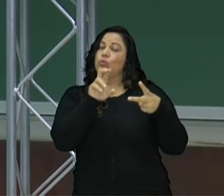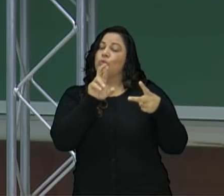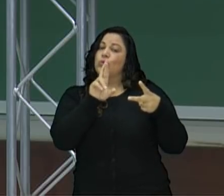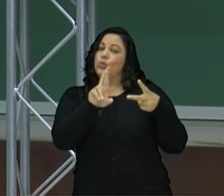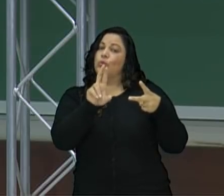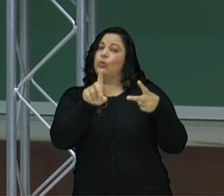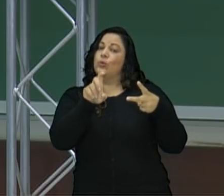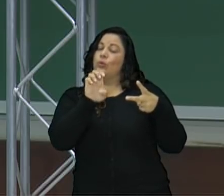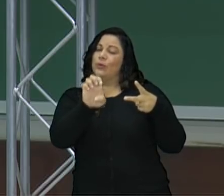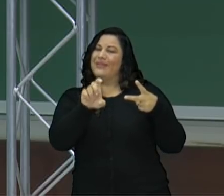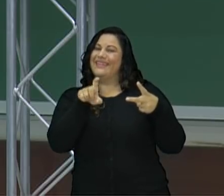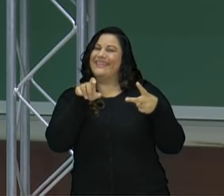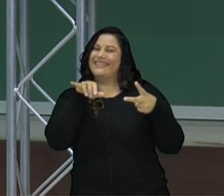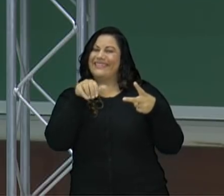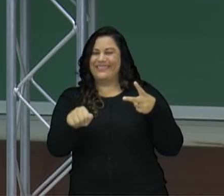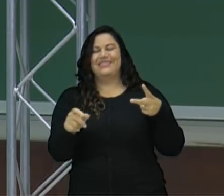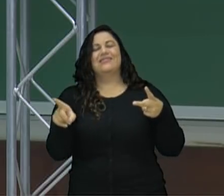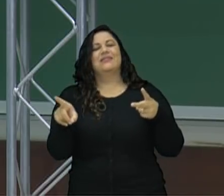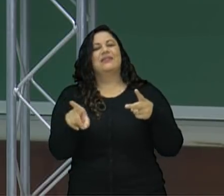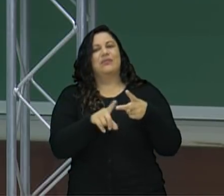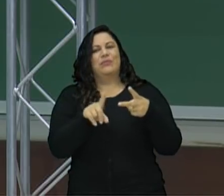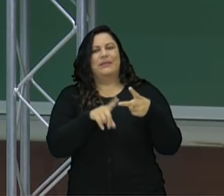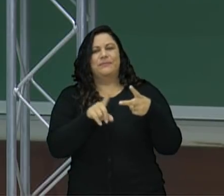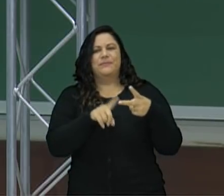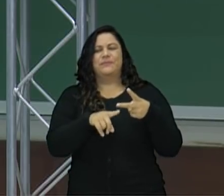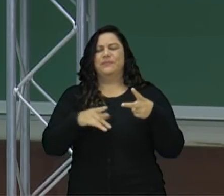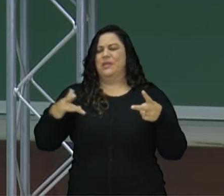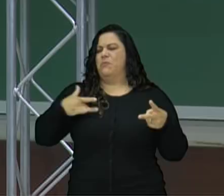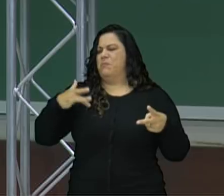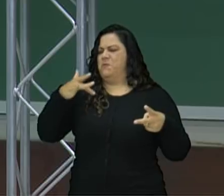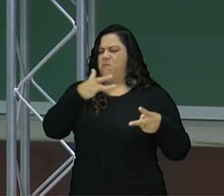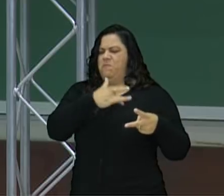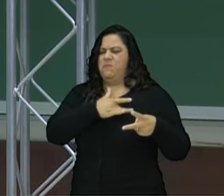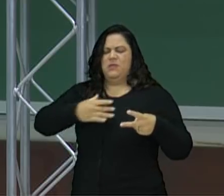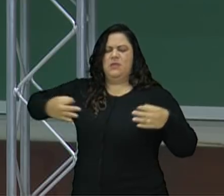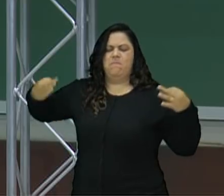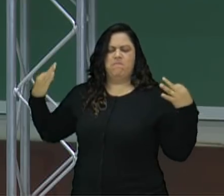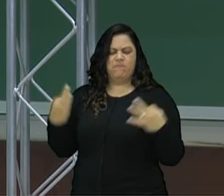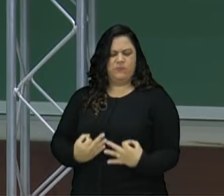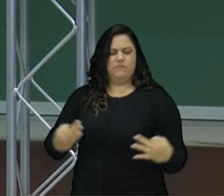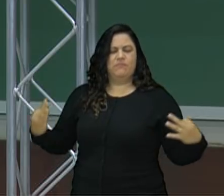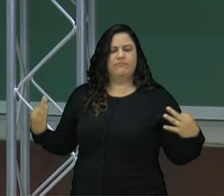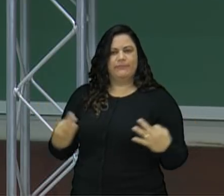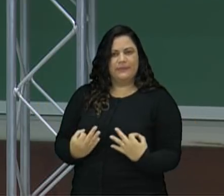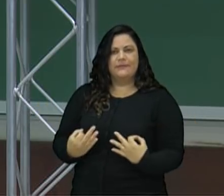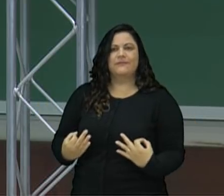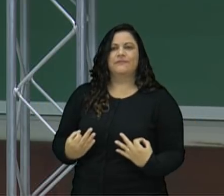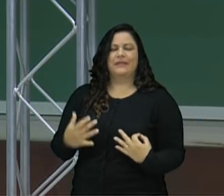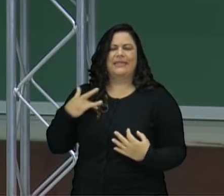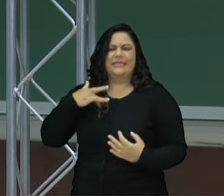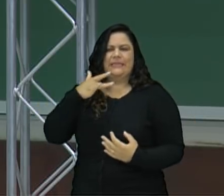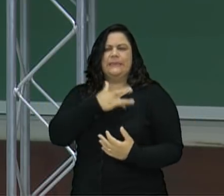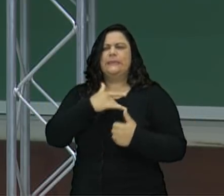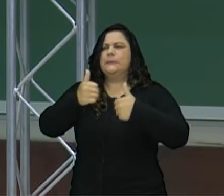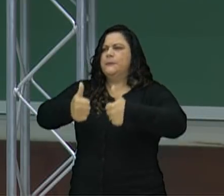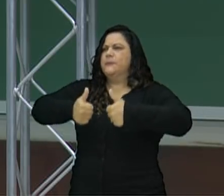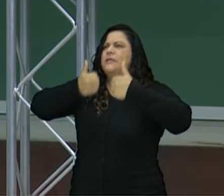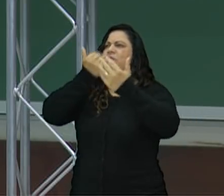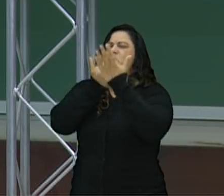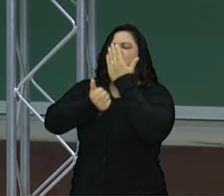também querendo se entregar a uma vida extremamente saudável e caindo aí também no oposto,